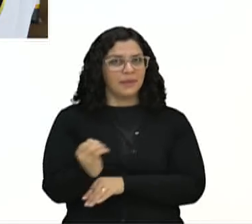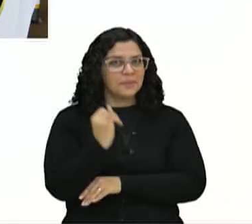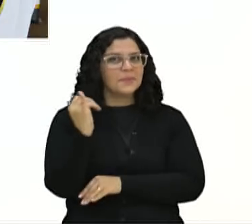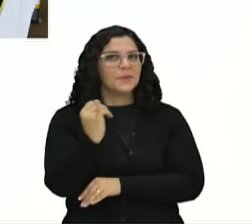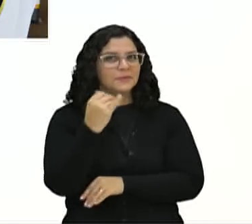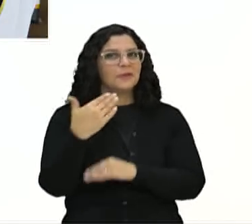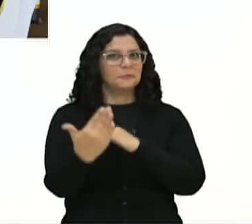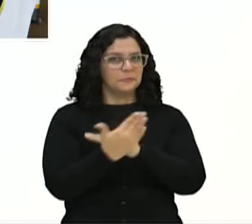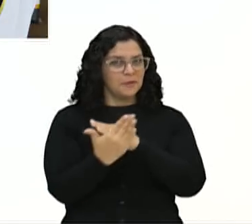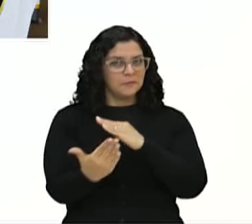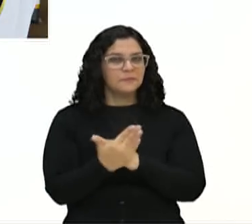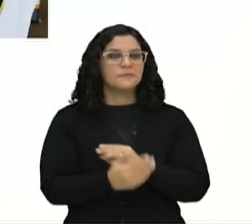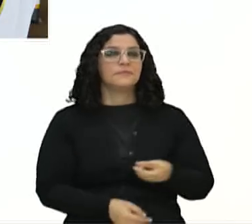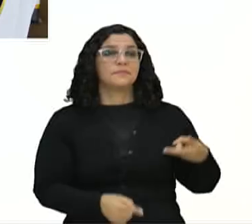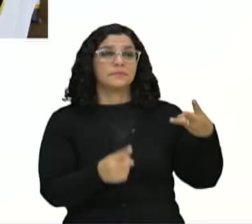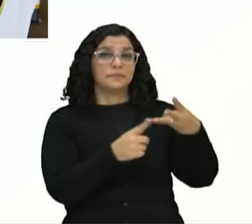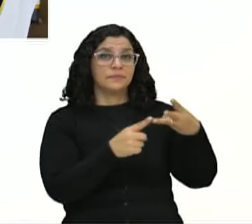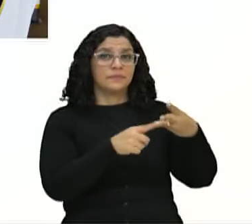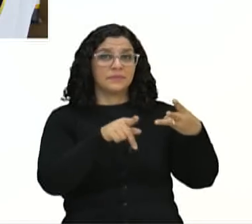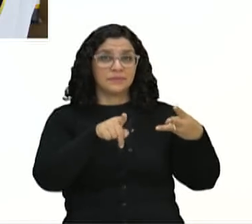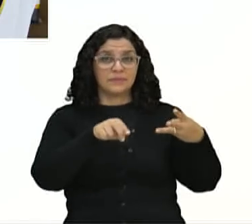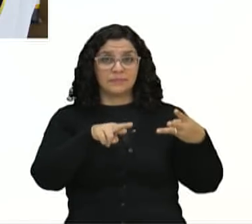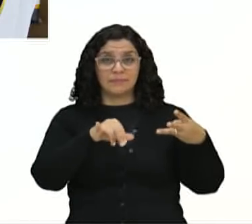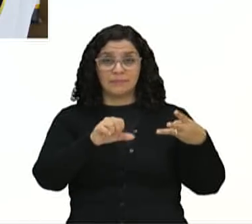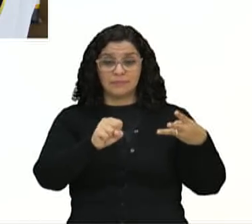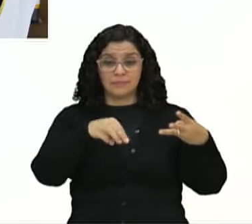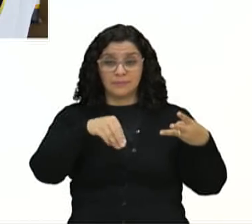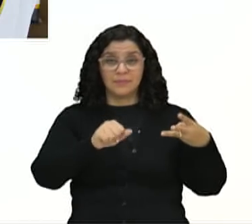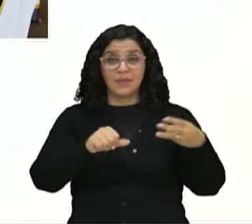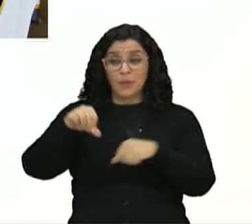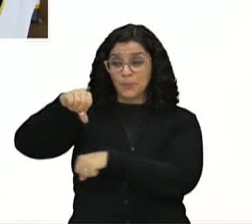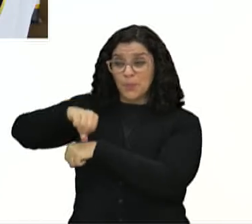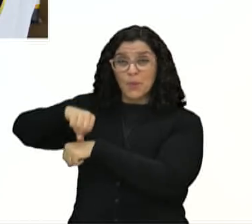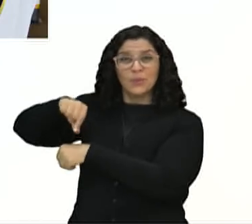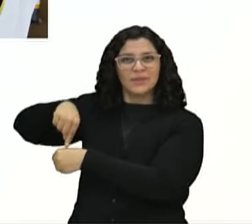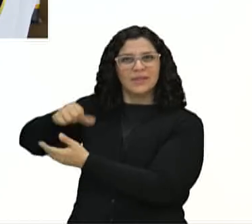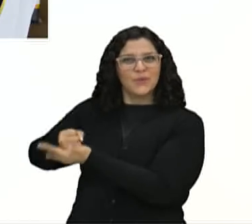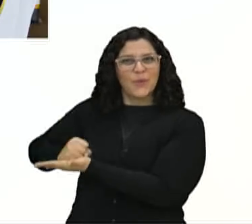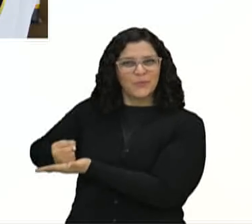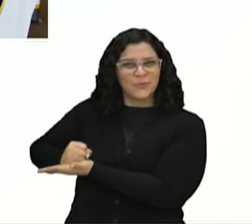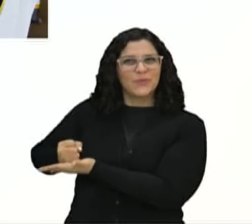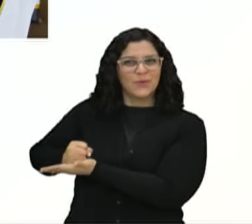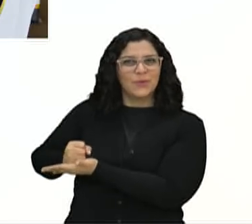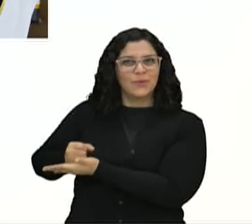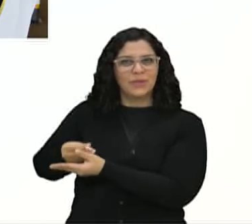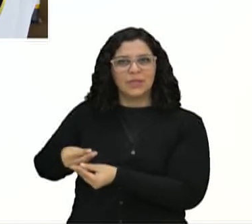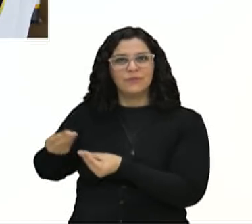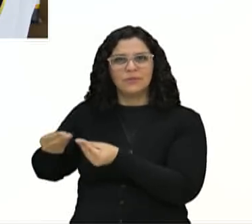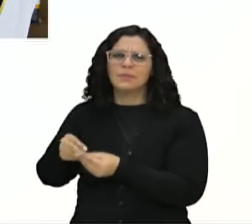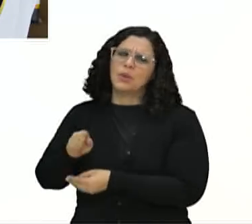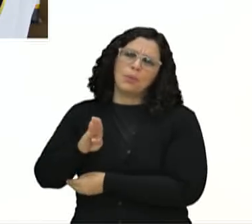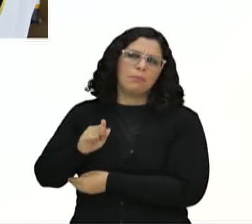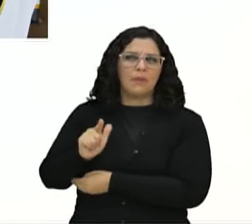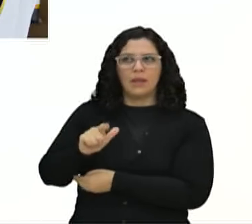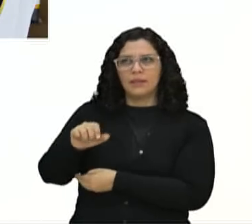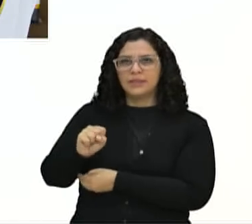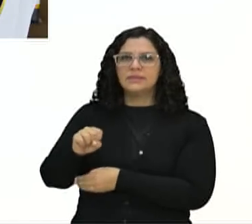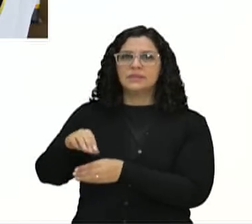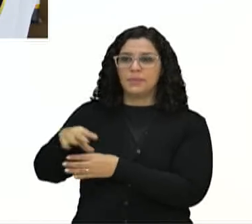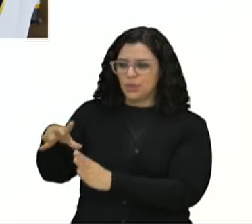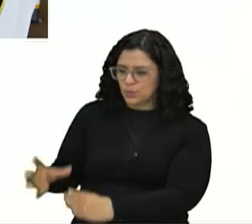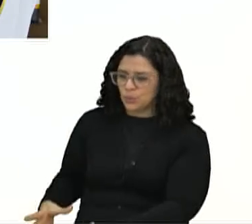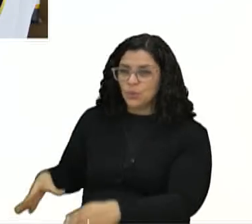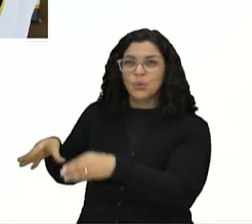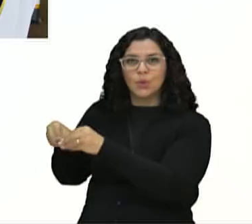também é um instrumento de orientação. O prisma, que é o ponto de controle, né, que é a baliza, que é o cone que está